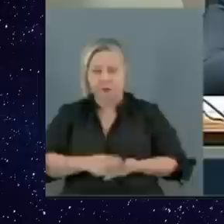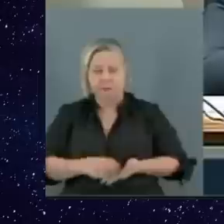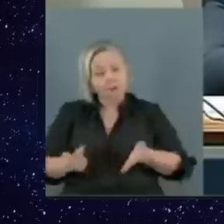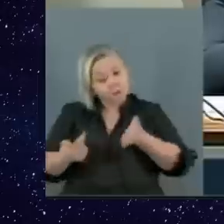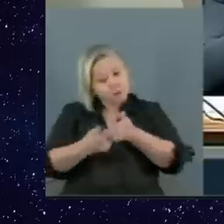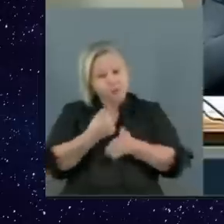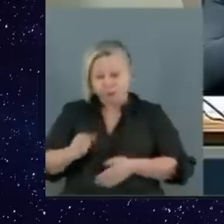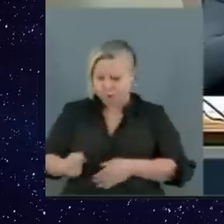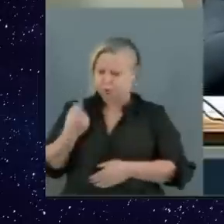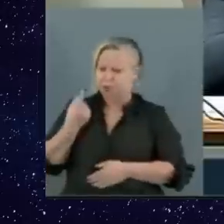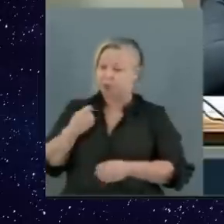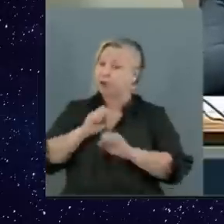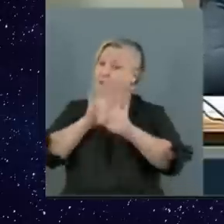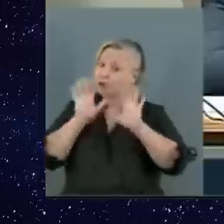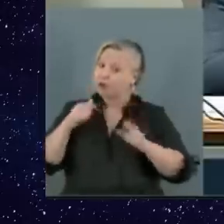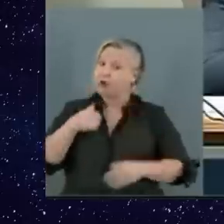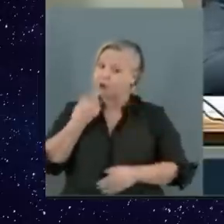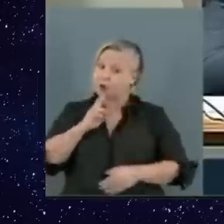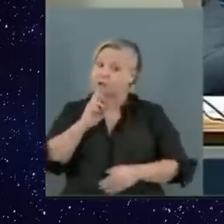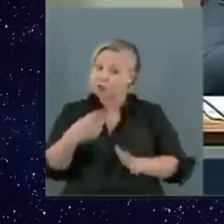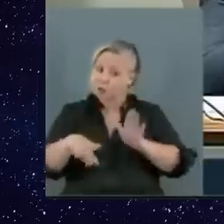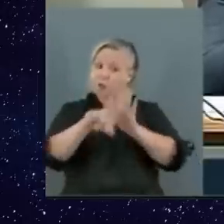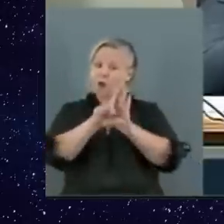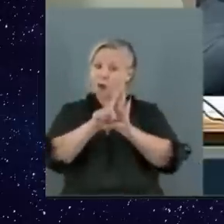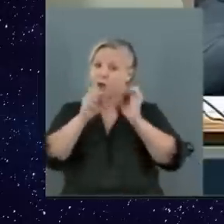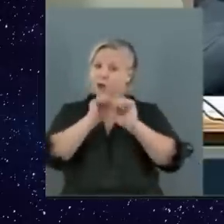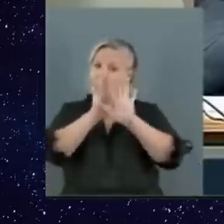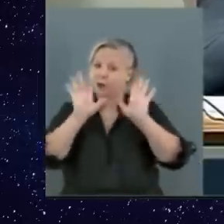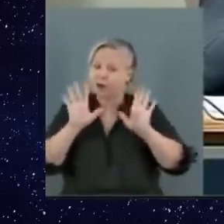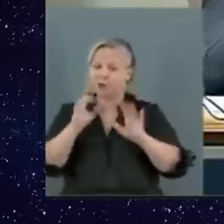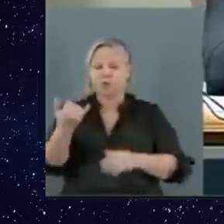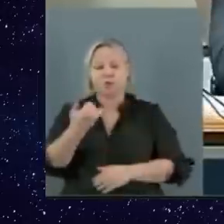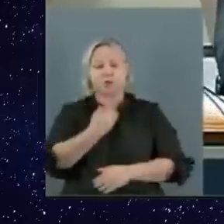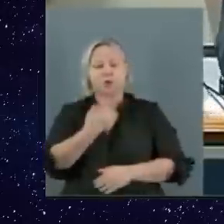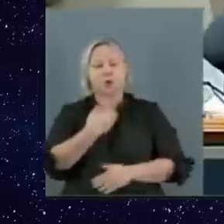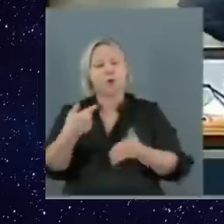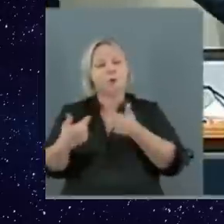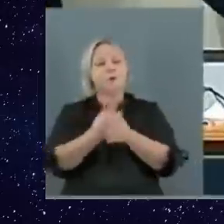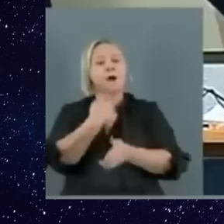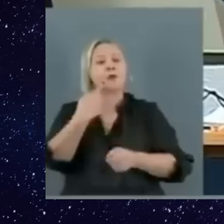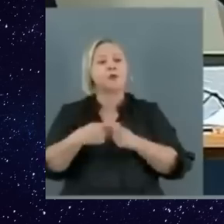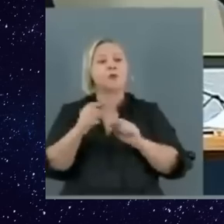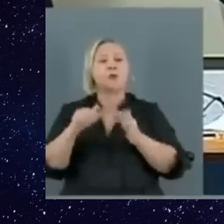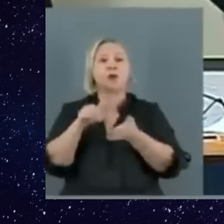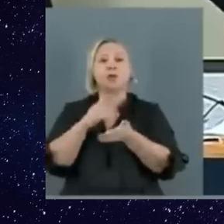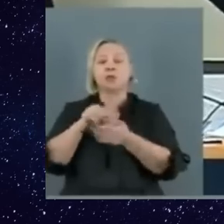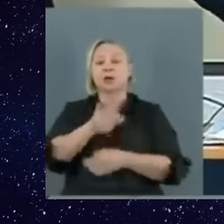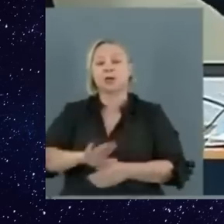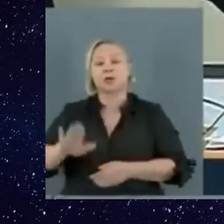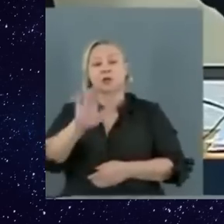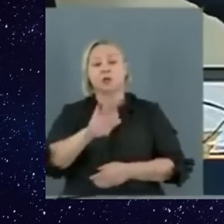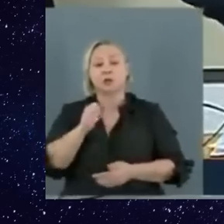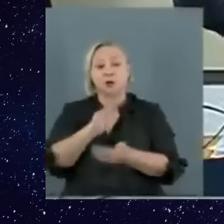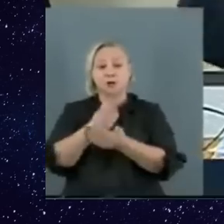perguntas esquisitas, é claro que eu tenho que lhe responder com a lei. Muito bem. Se o senhor me diz, o senhor me pergunta por que a Secretaria Nacional do